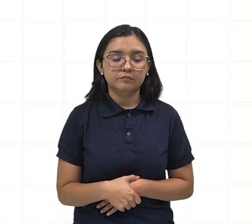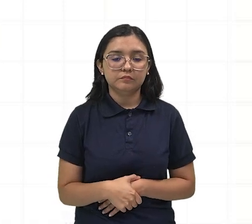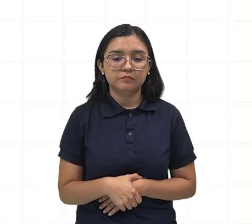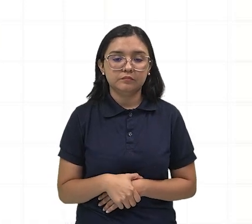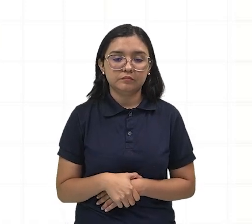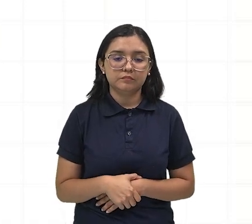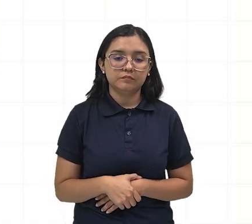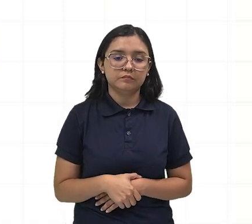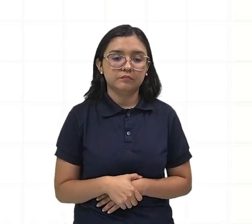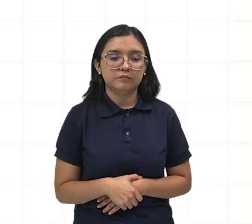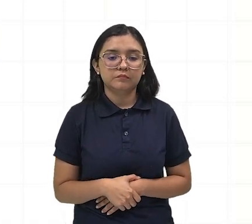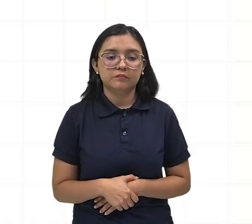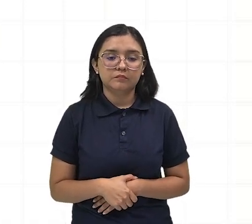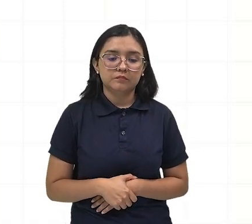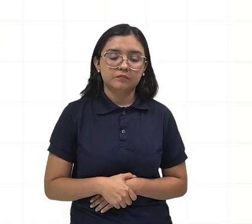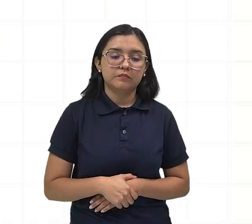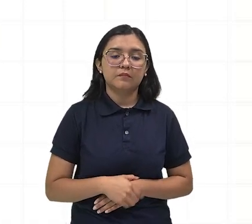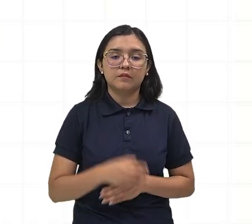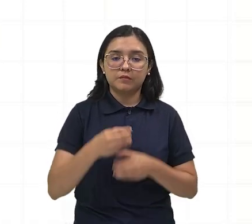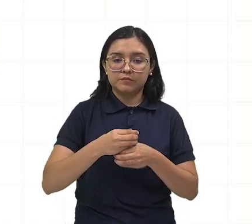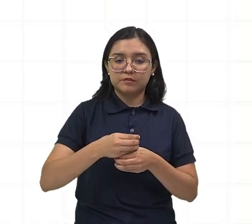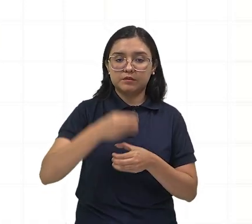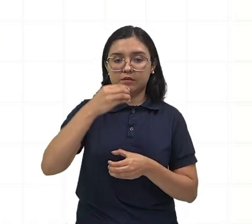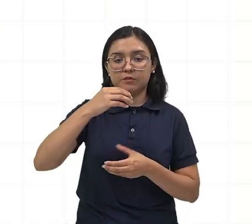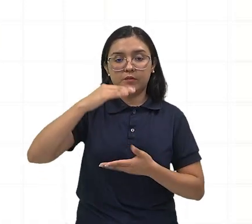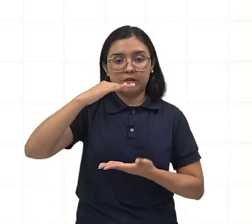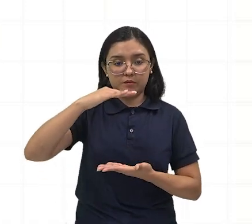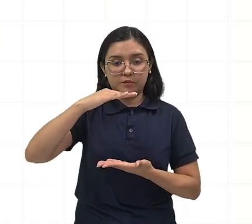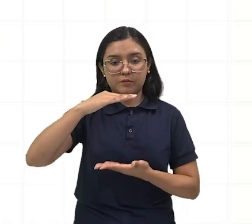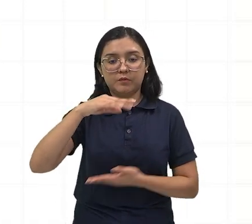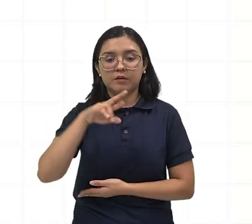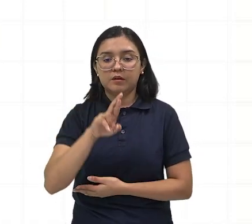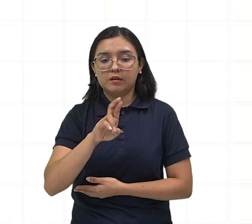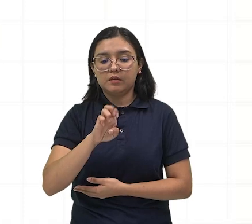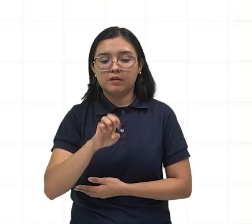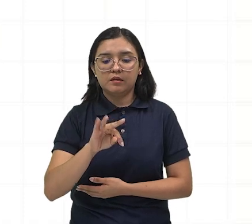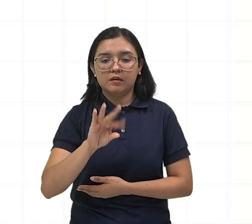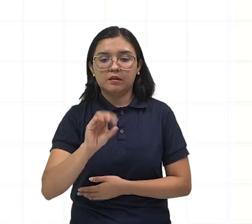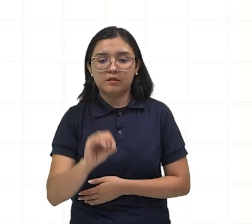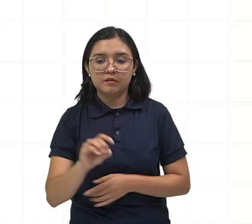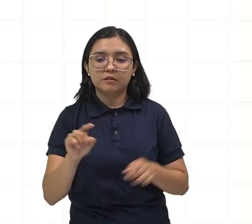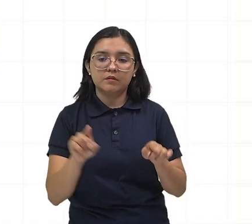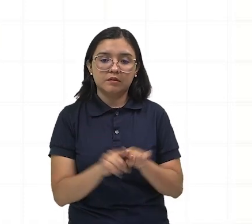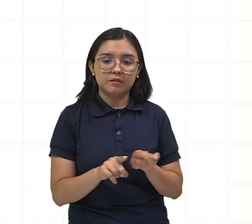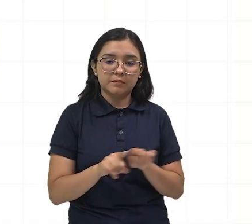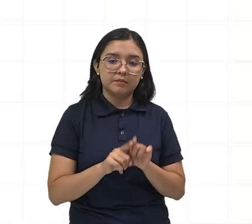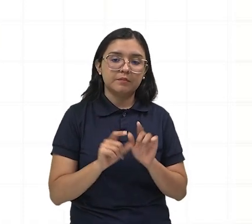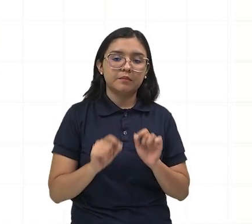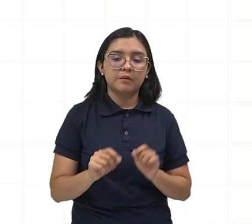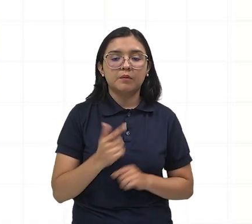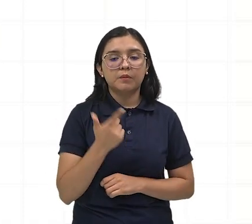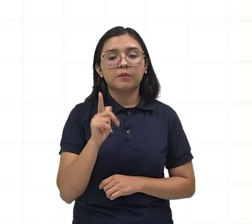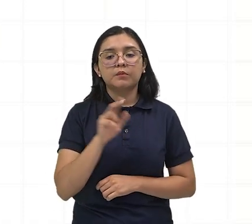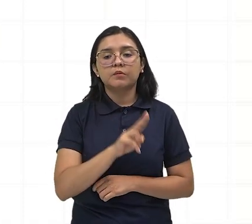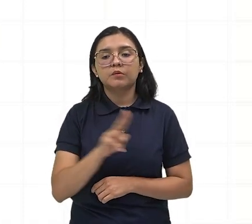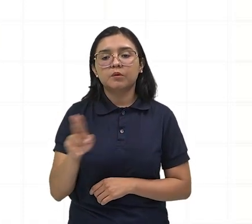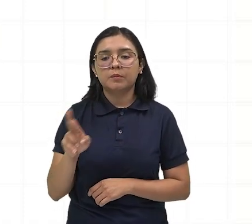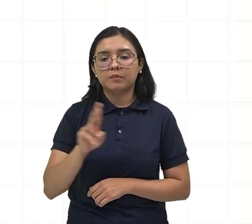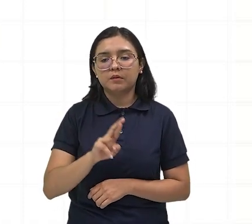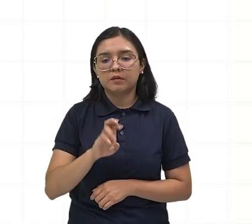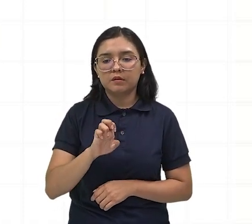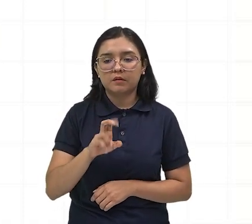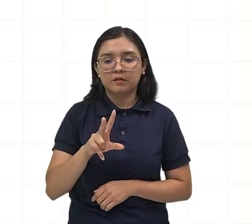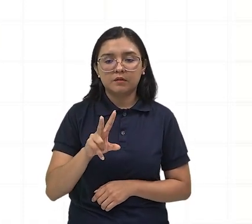E esse aqui é um cilindro reto. Ele também é chamado, tá? O cilindro reto, de cilindro de